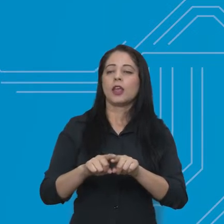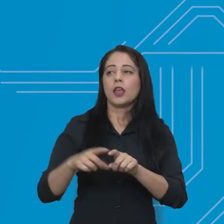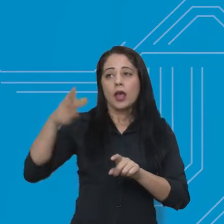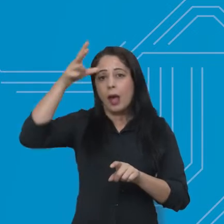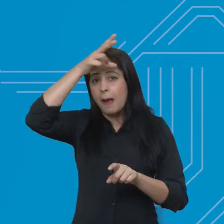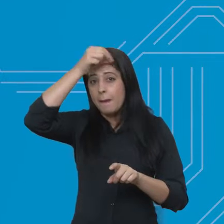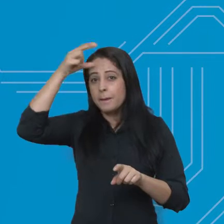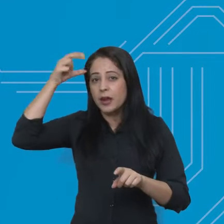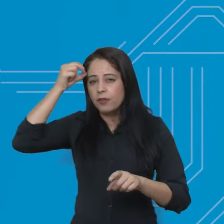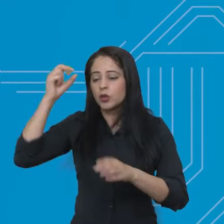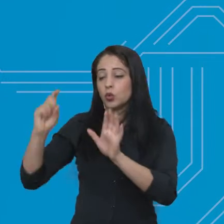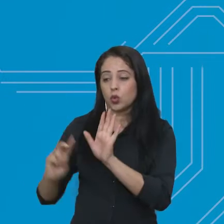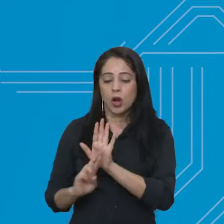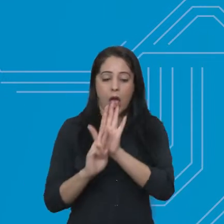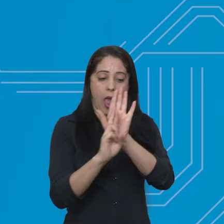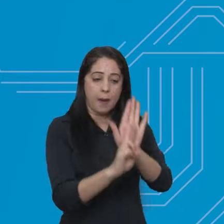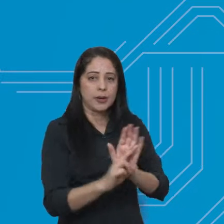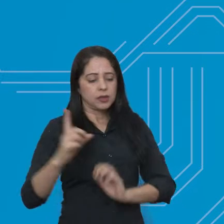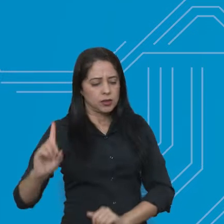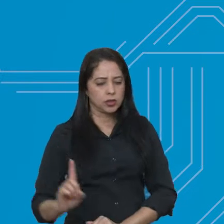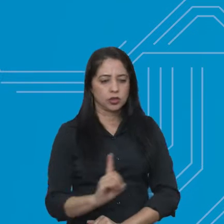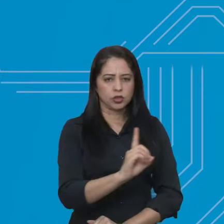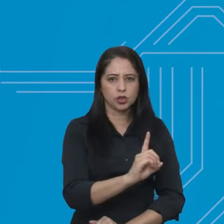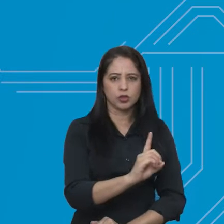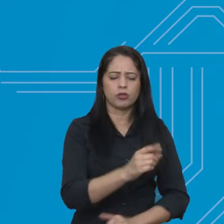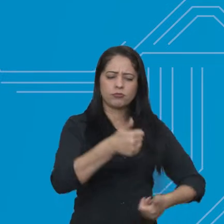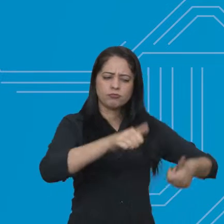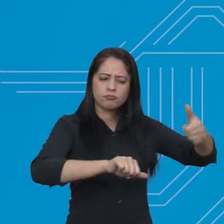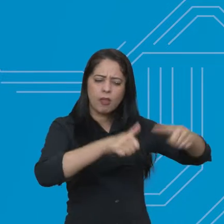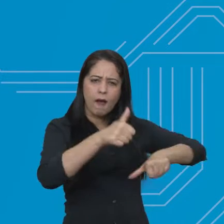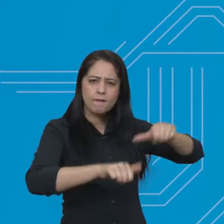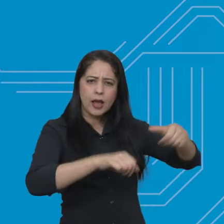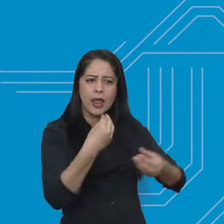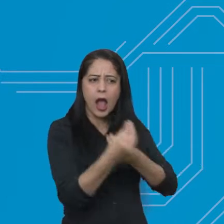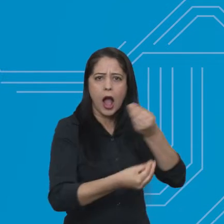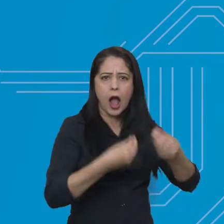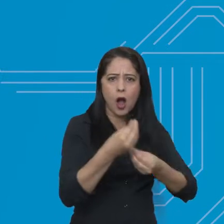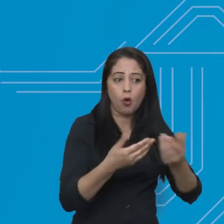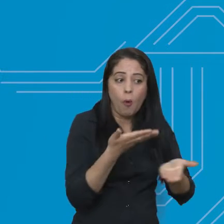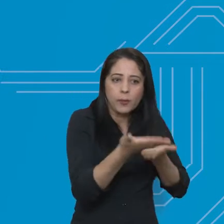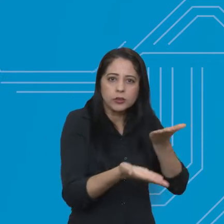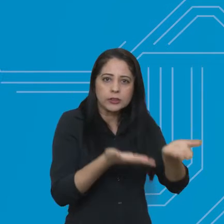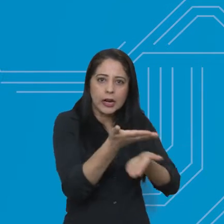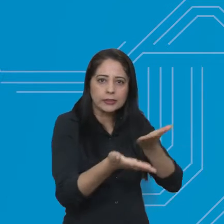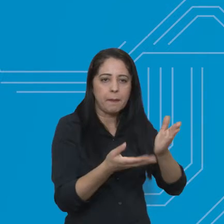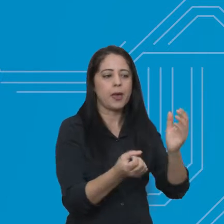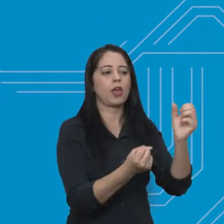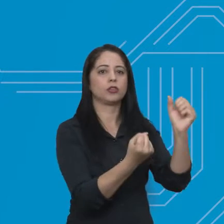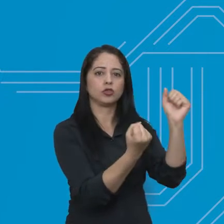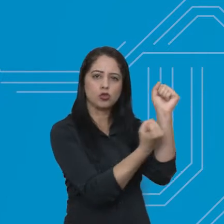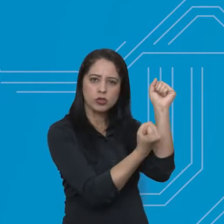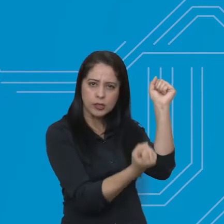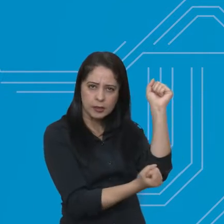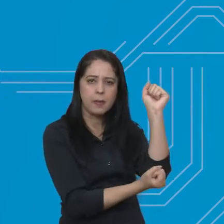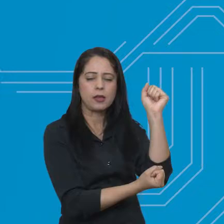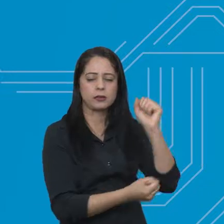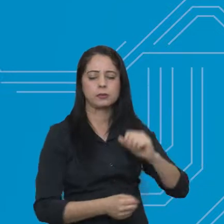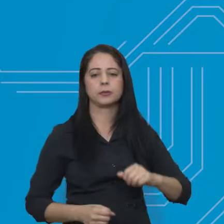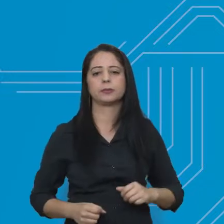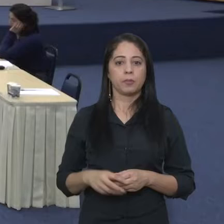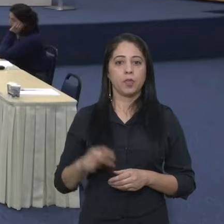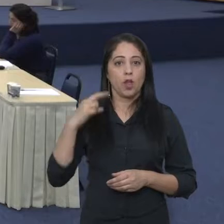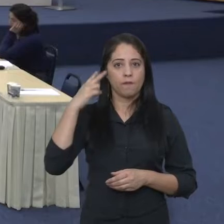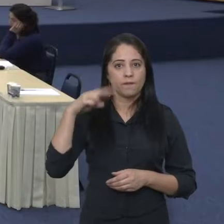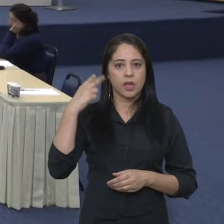se reuniram com o representante da Prefeitura para checar o acompanhamento do serviço de saneamento básico prestado na